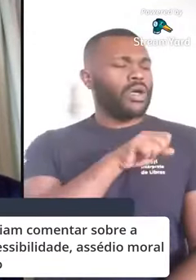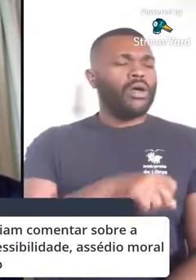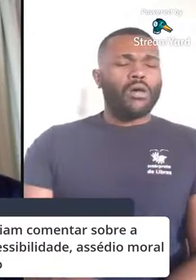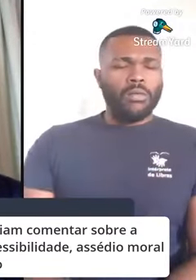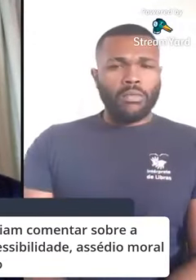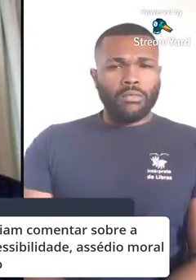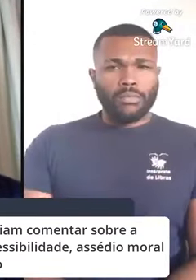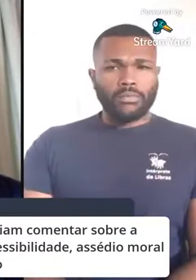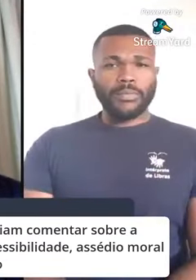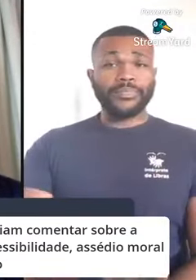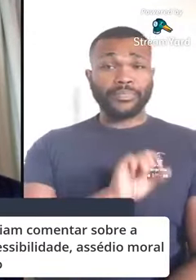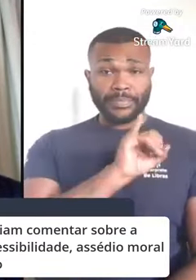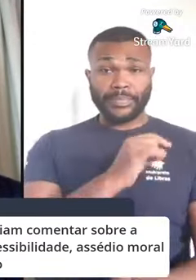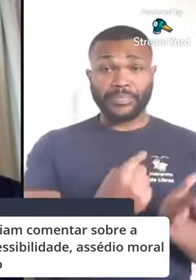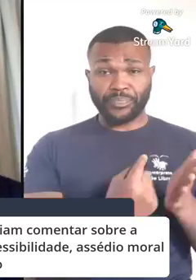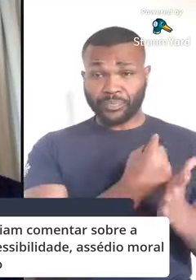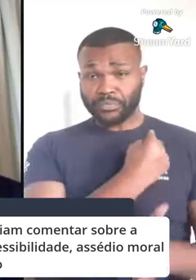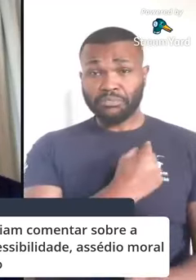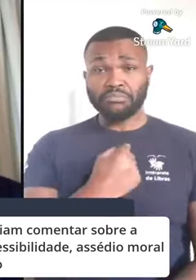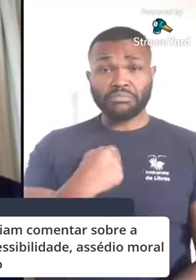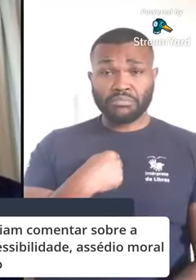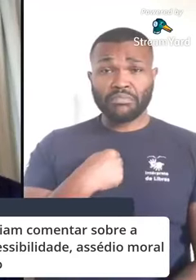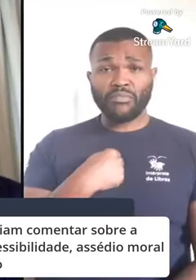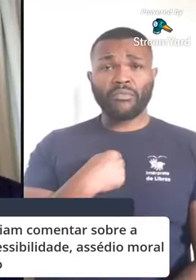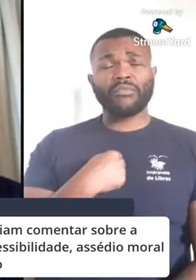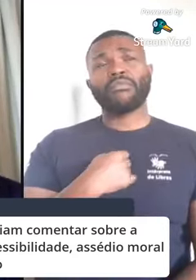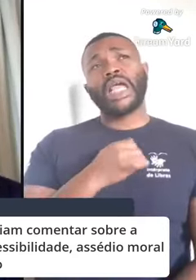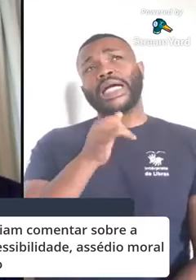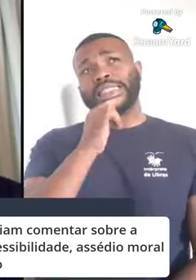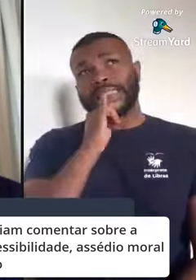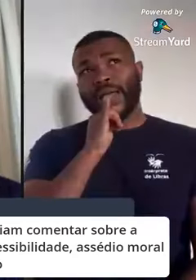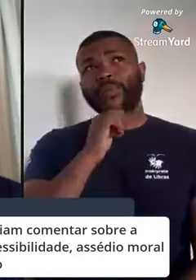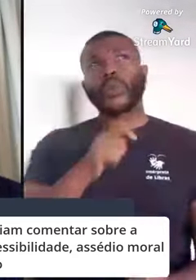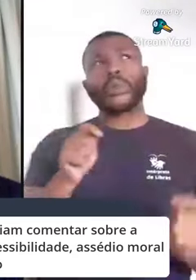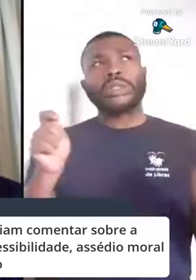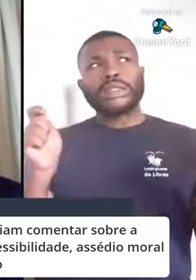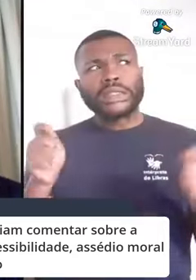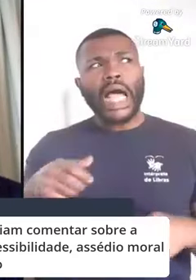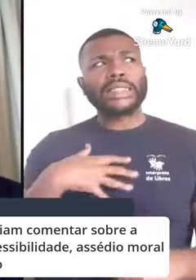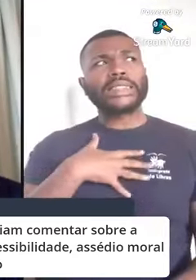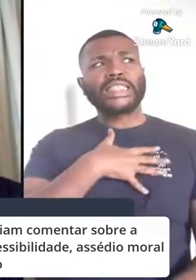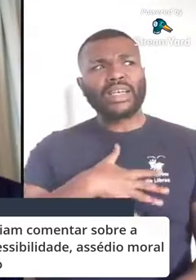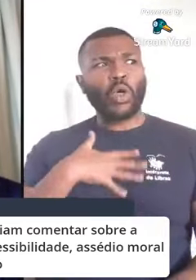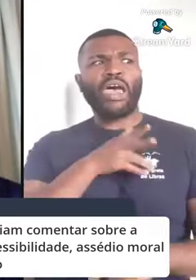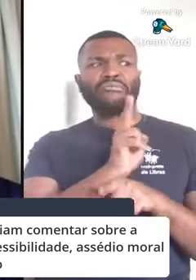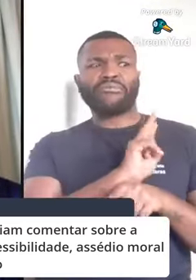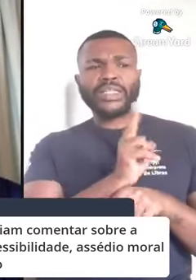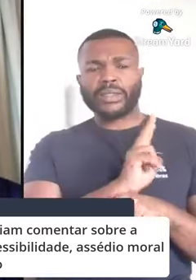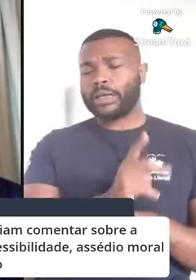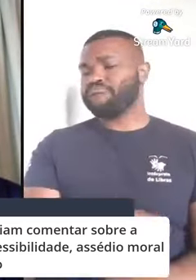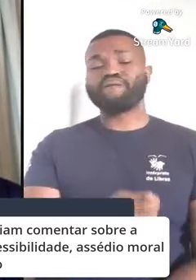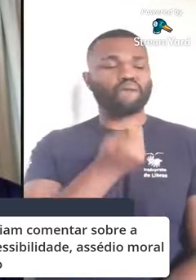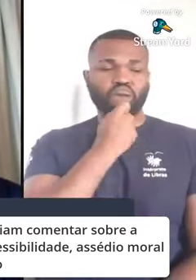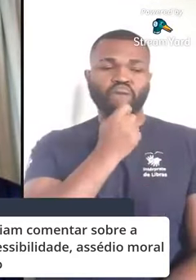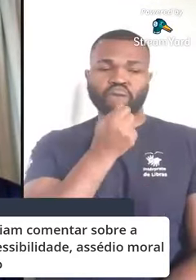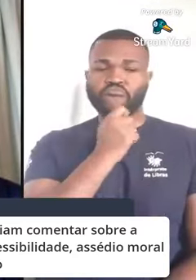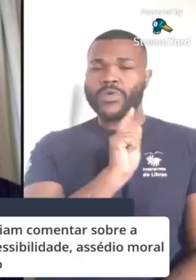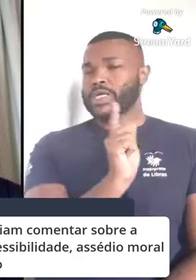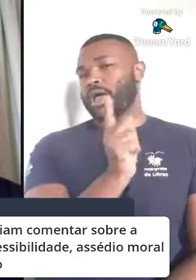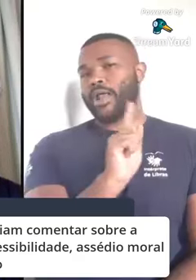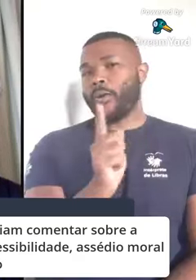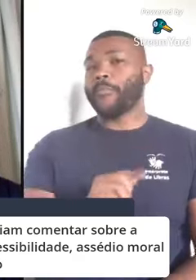perguntarem de forma satisfatória e suficiente, eu diria, infelizmente, ainda não. As nossas ações